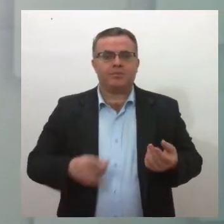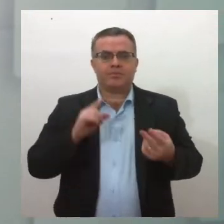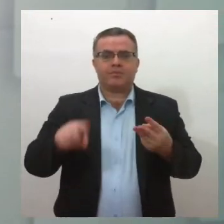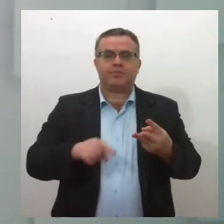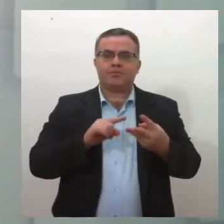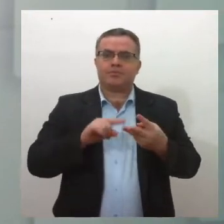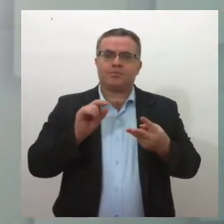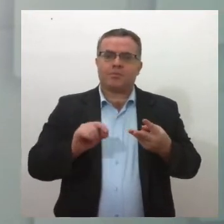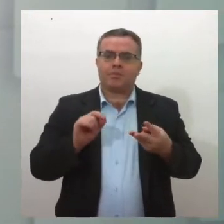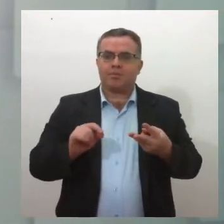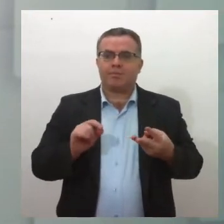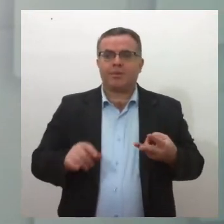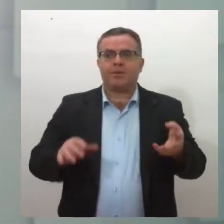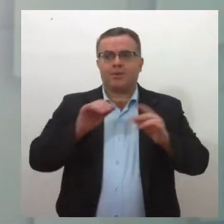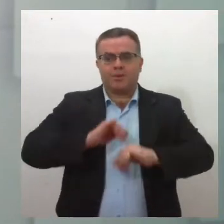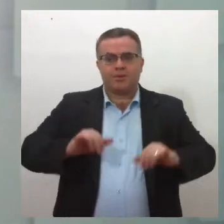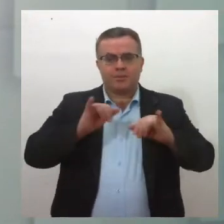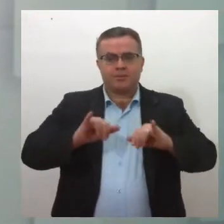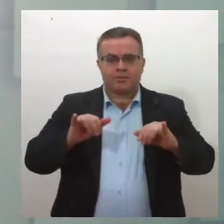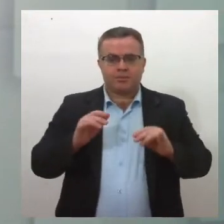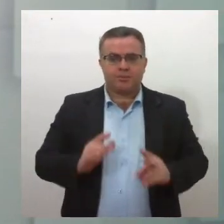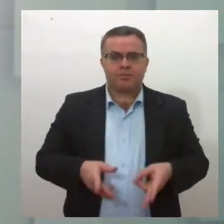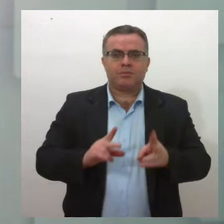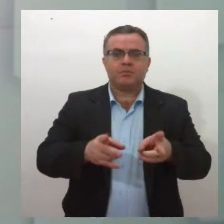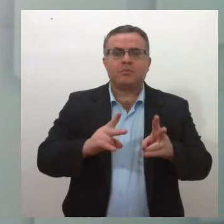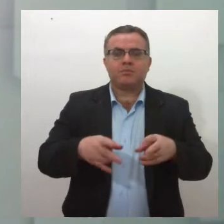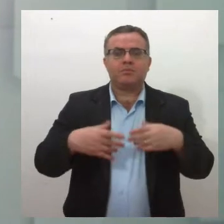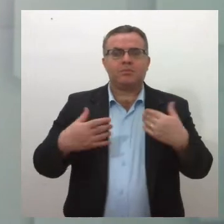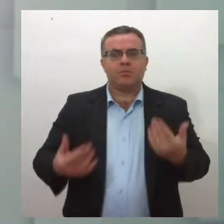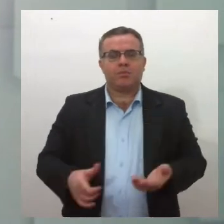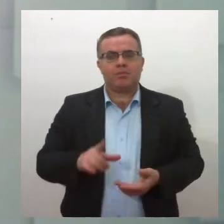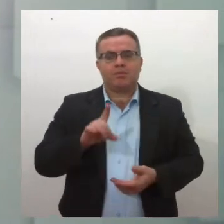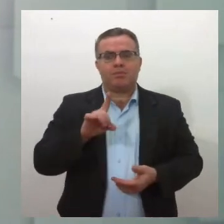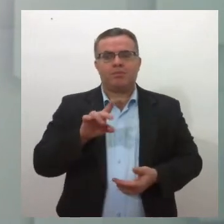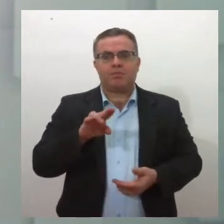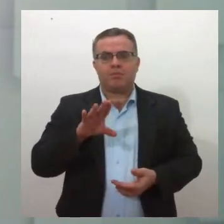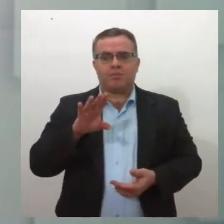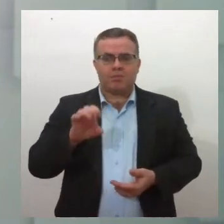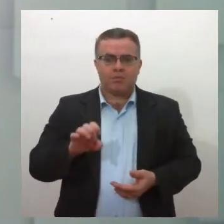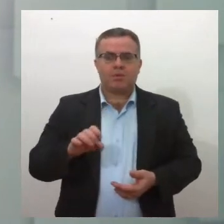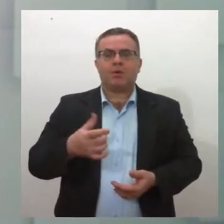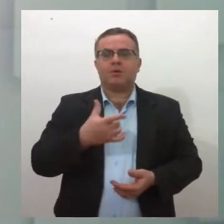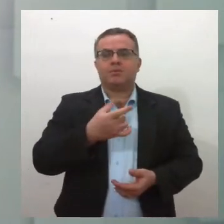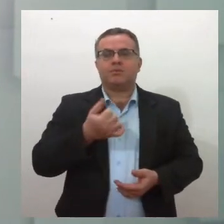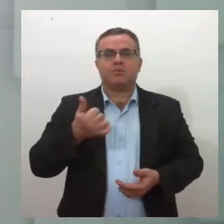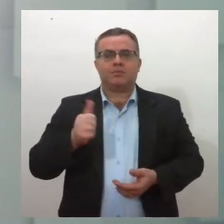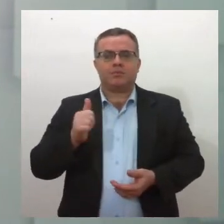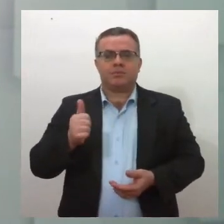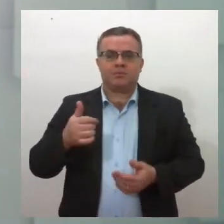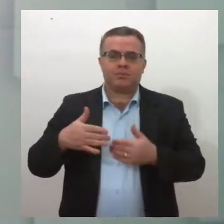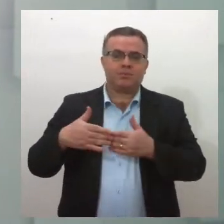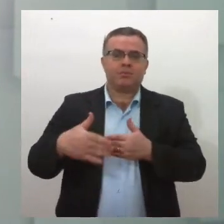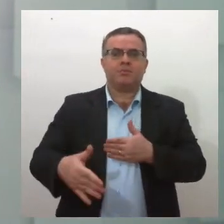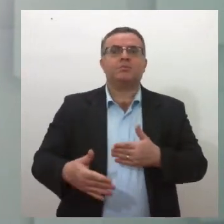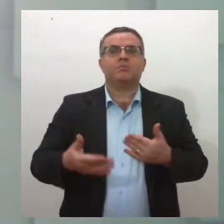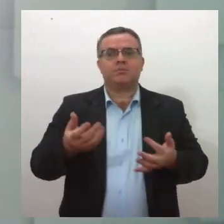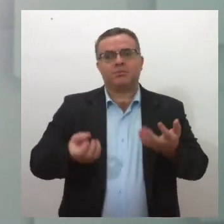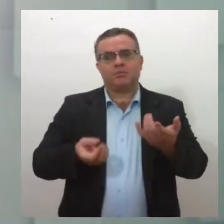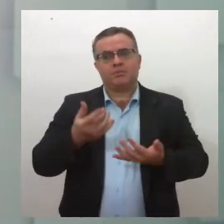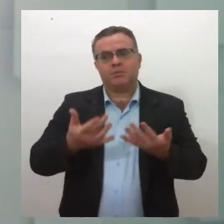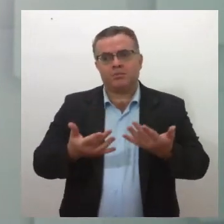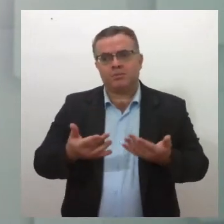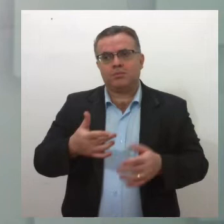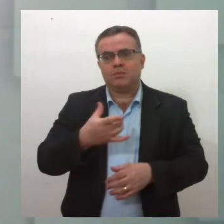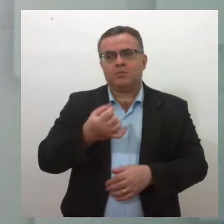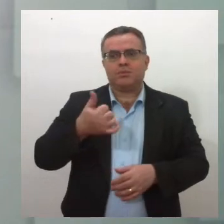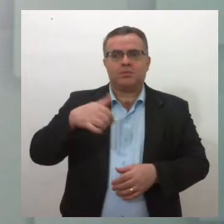para trazer um pouco da trajetória, ela foi beatificada em 2011 e canonizada em